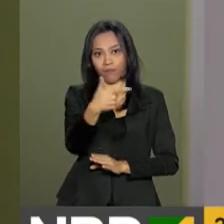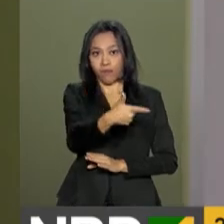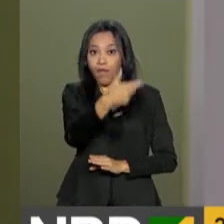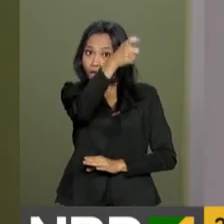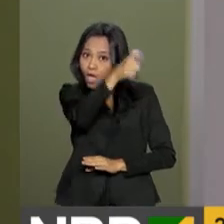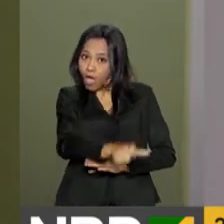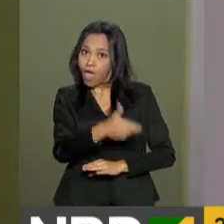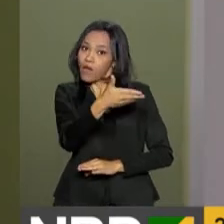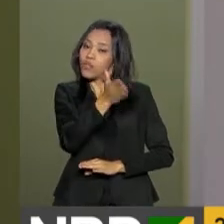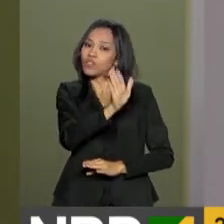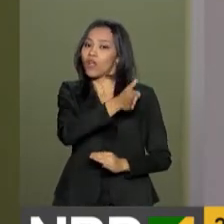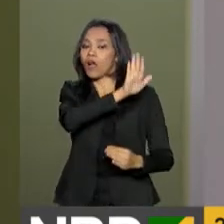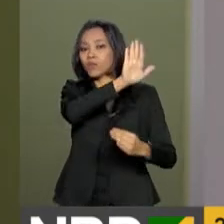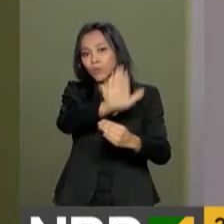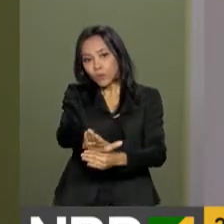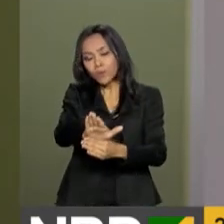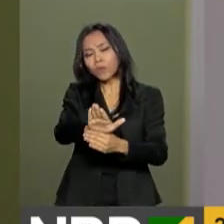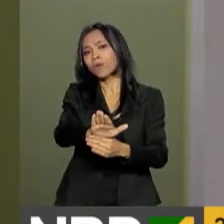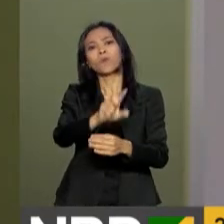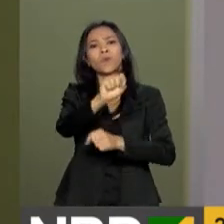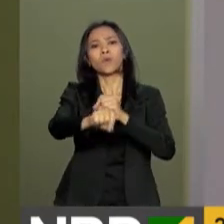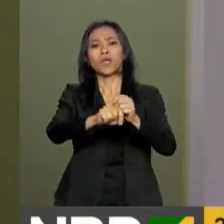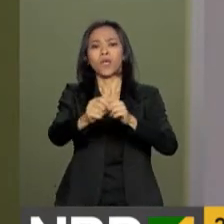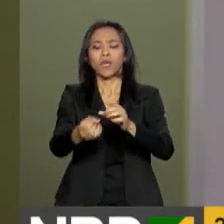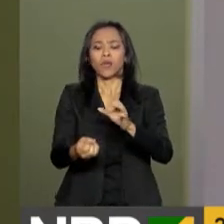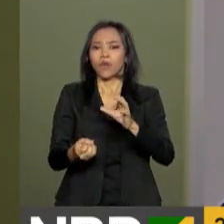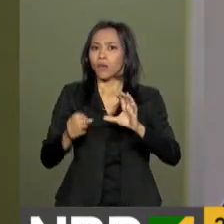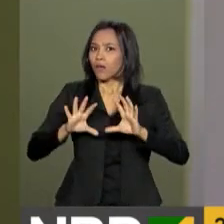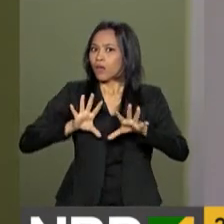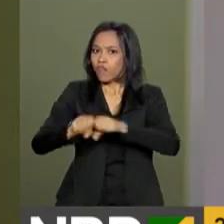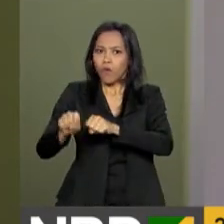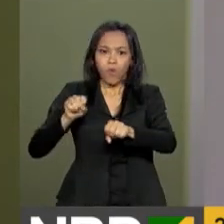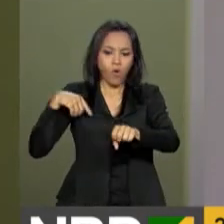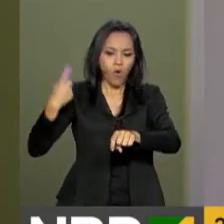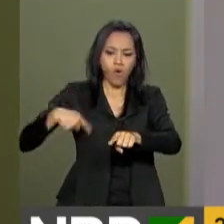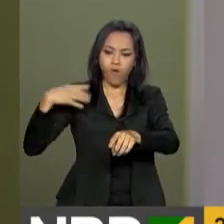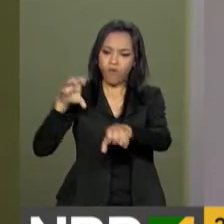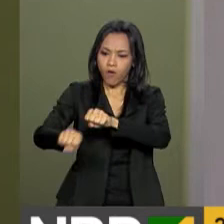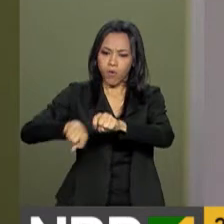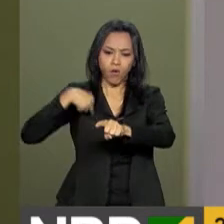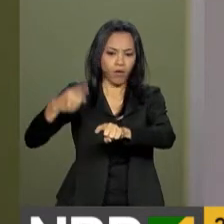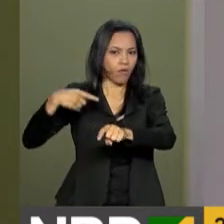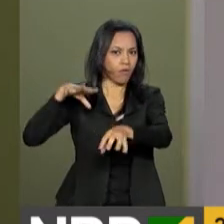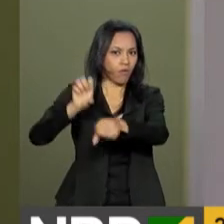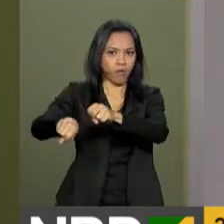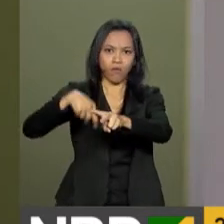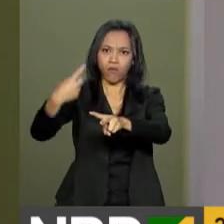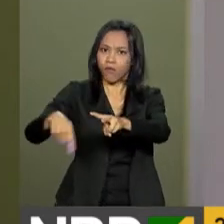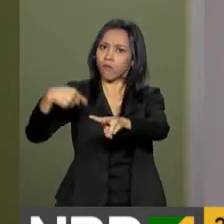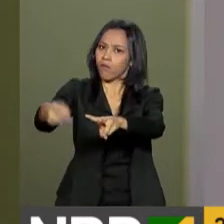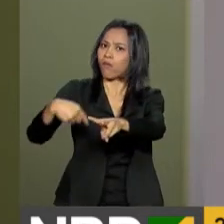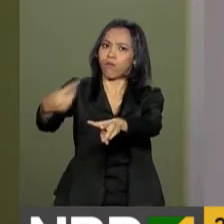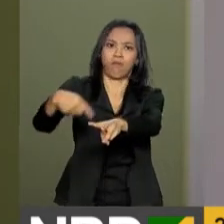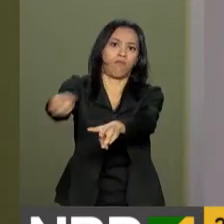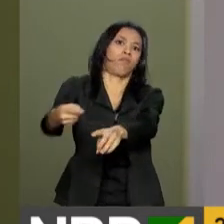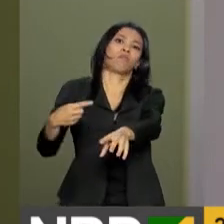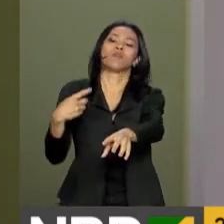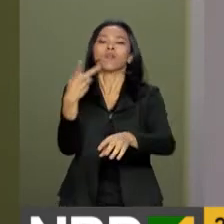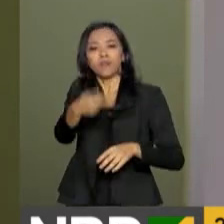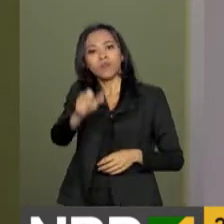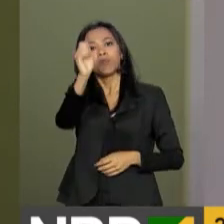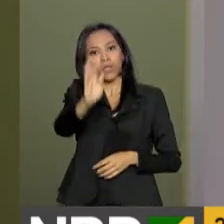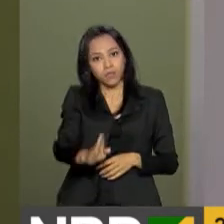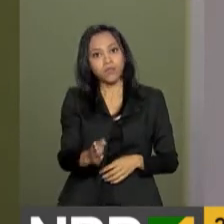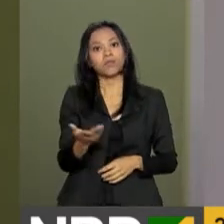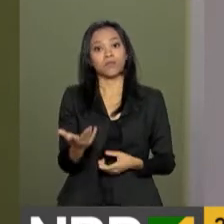já foi o formato ajudou a formar gerações e gerações de diplomatas brasileiros portanto se me